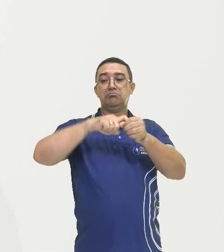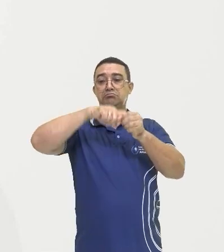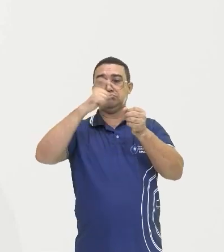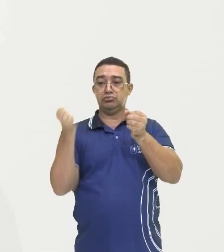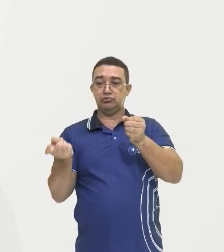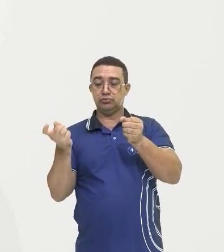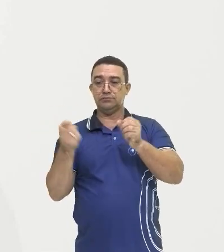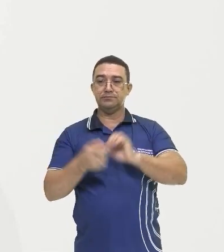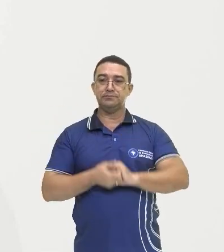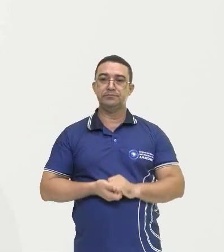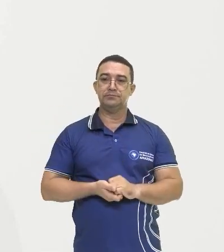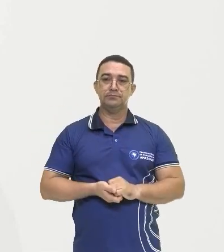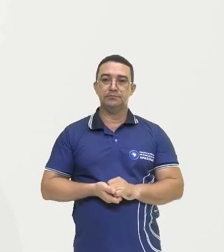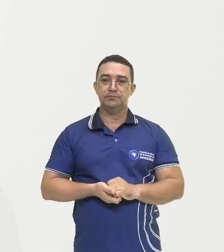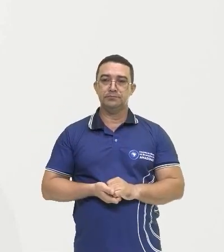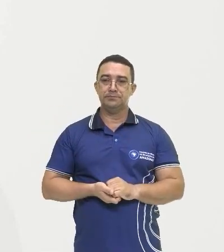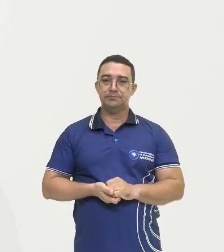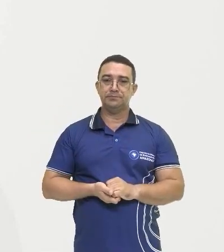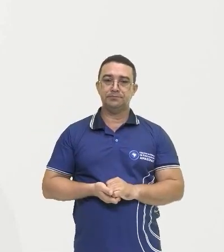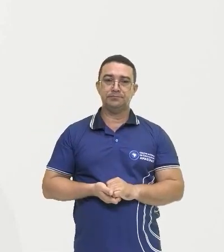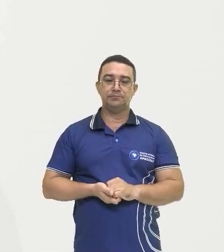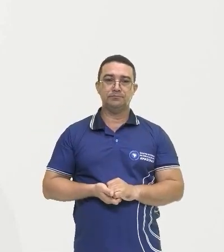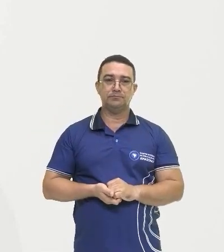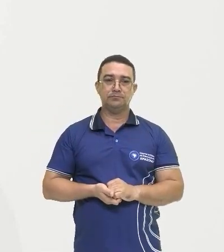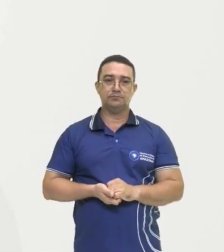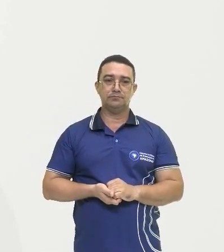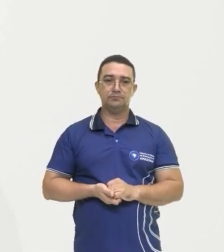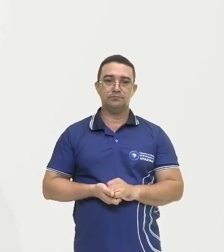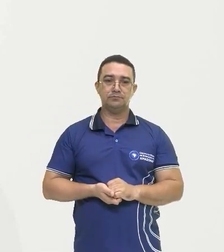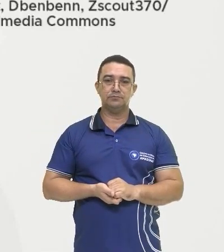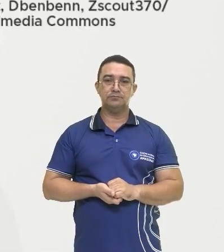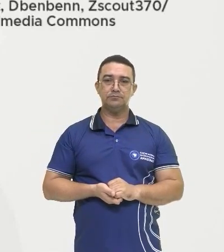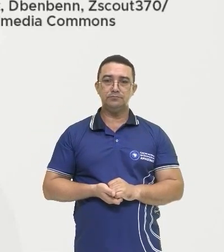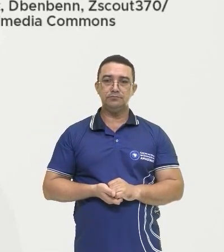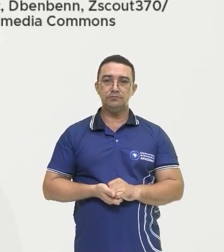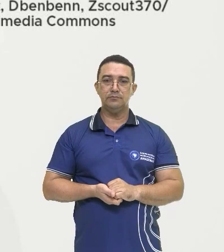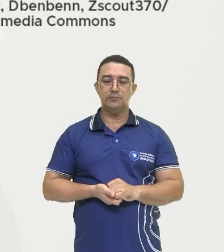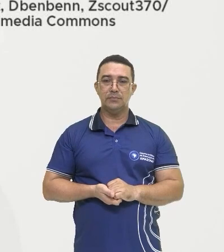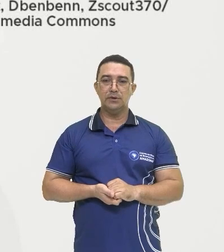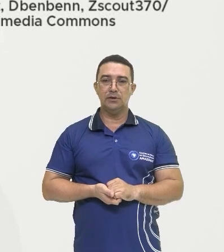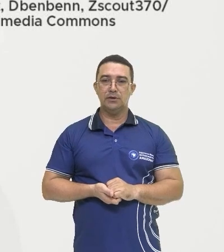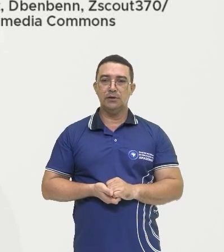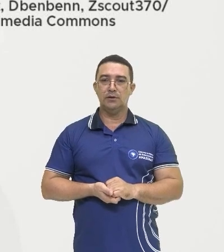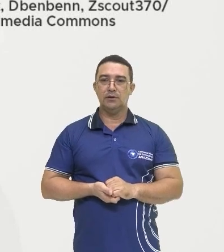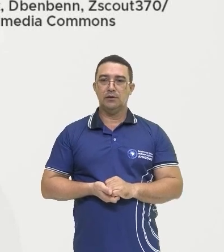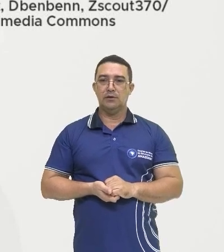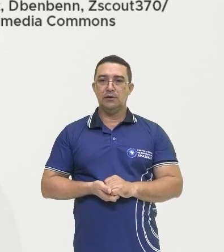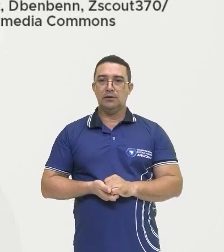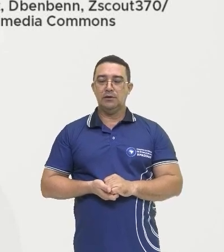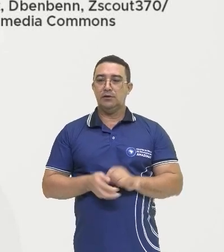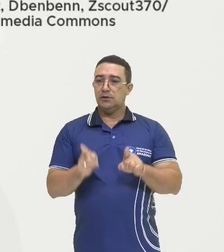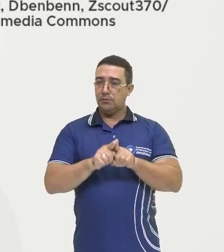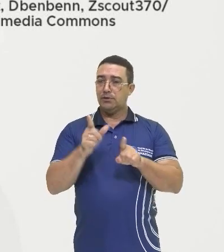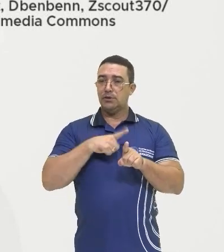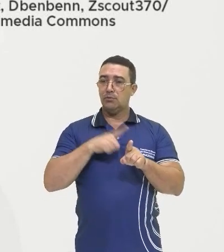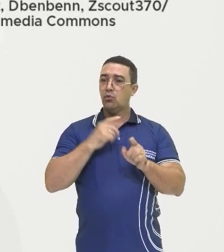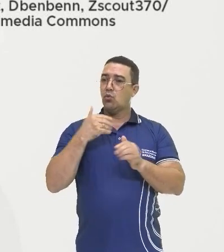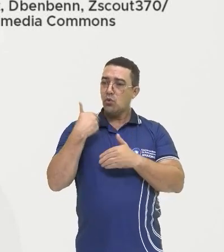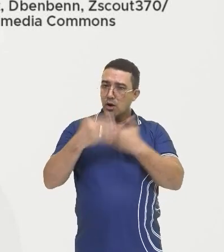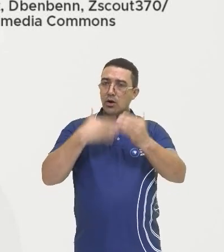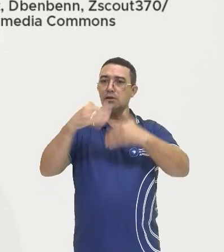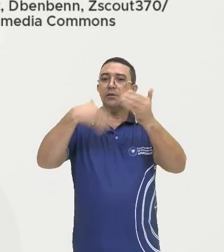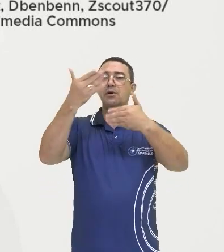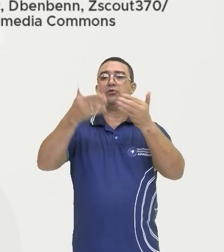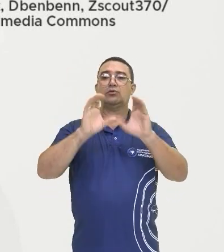gente vai ver daqui a pouco, certo? Temos também a questão do crescimento